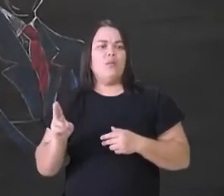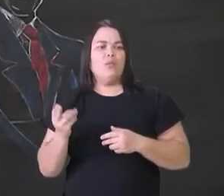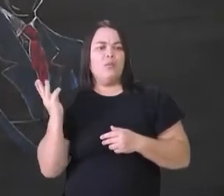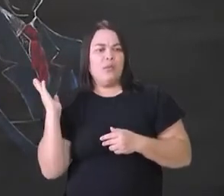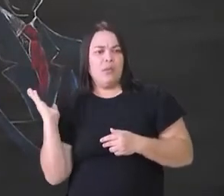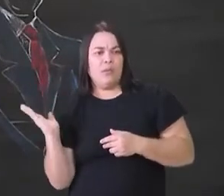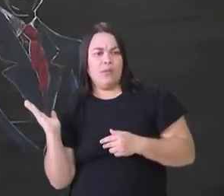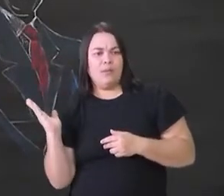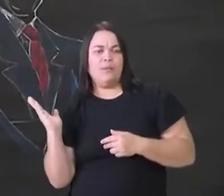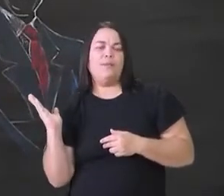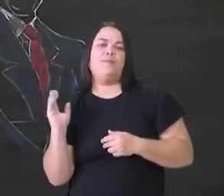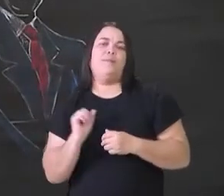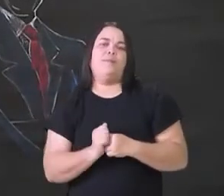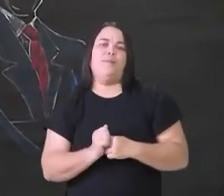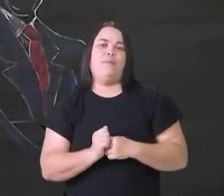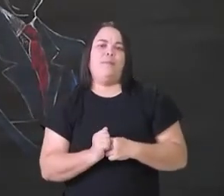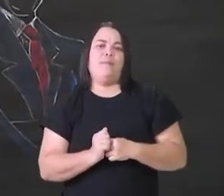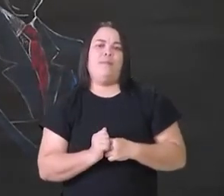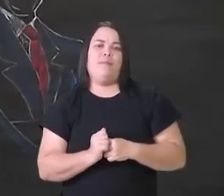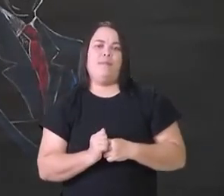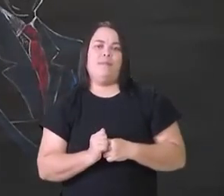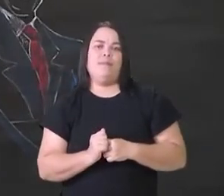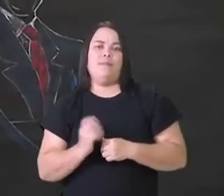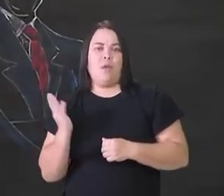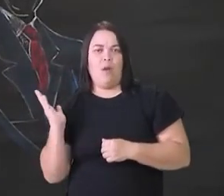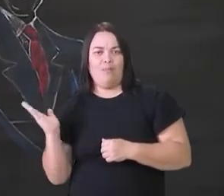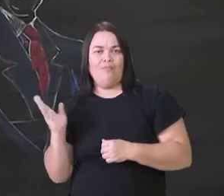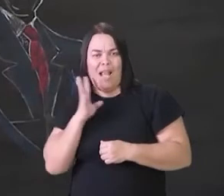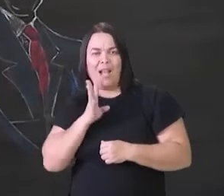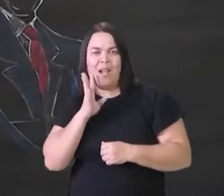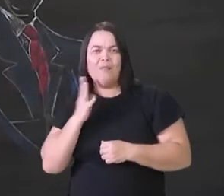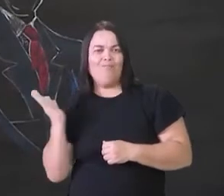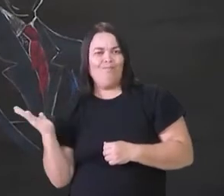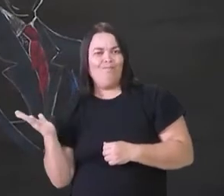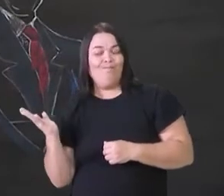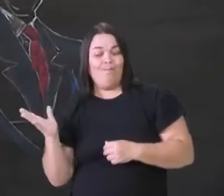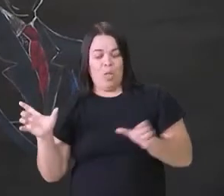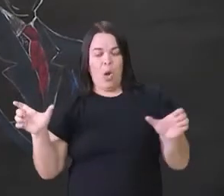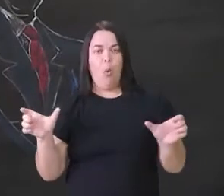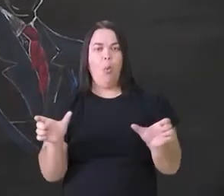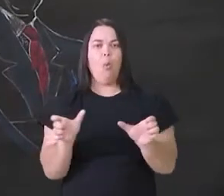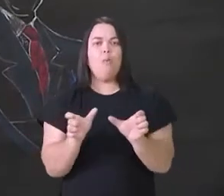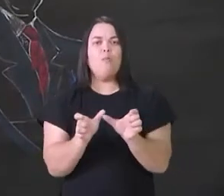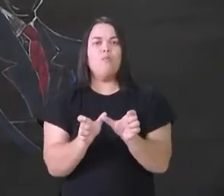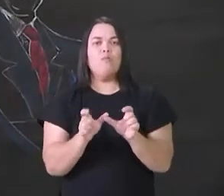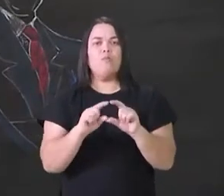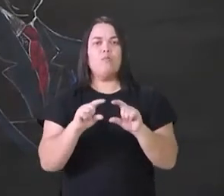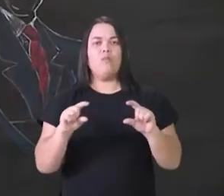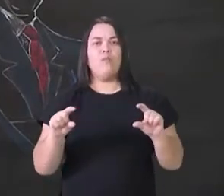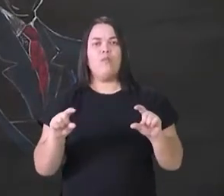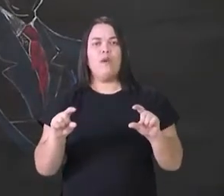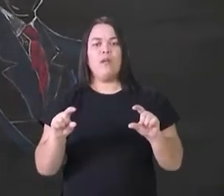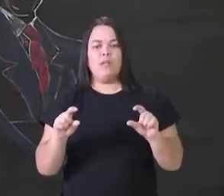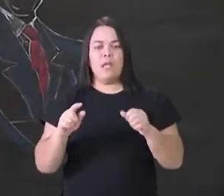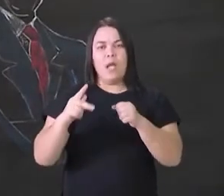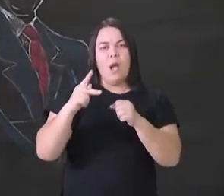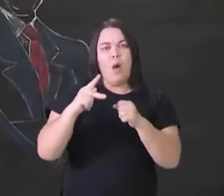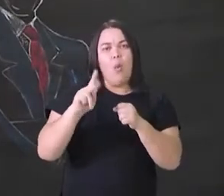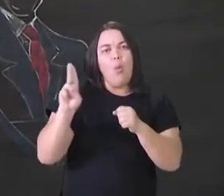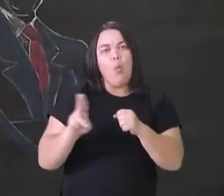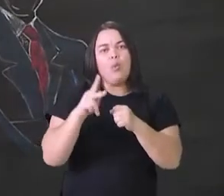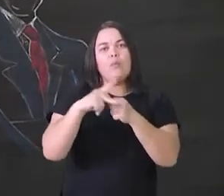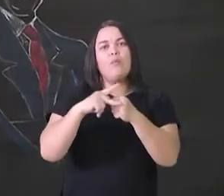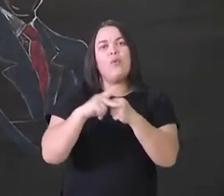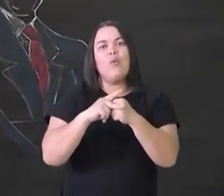came here yesterday was very pretty. Olha que legal, uni as minhas duas frases utilizando um pronome